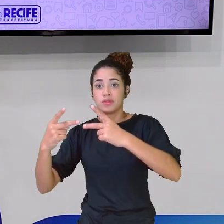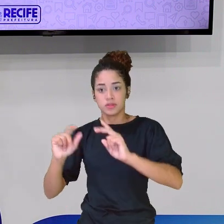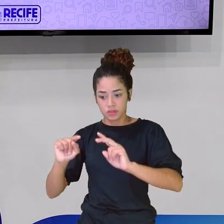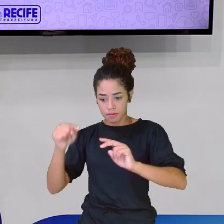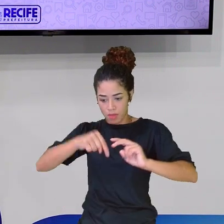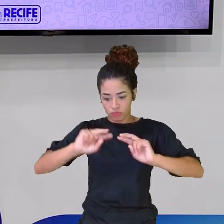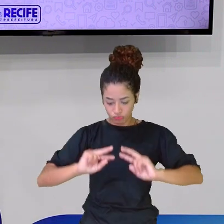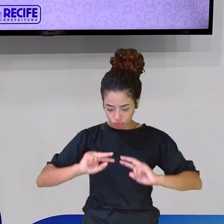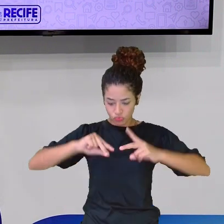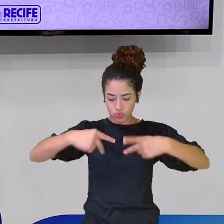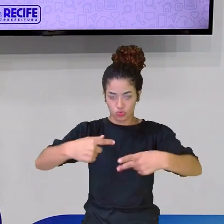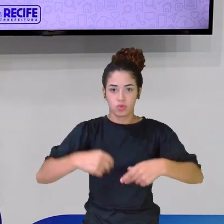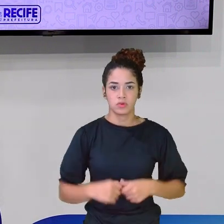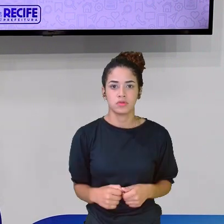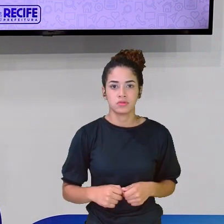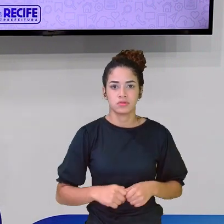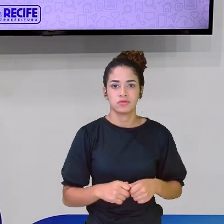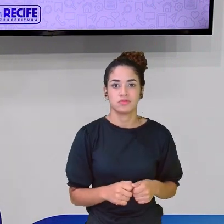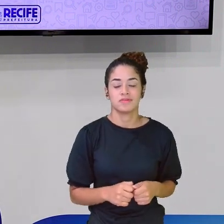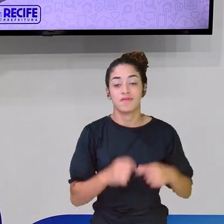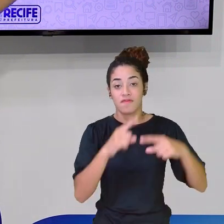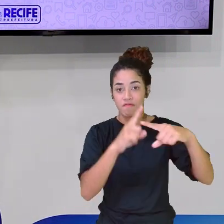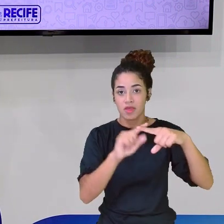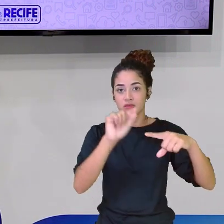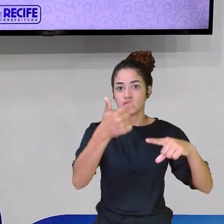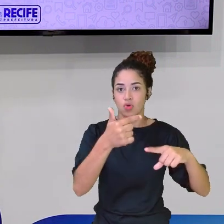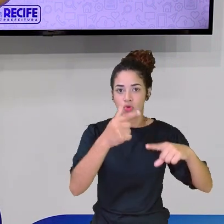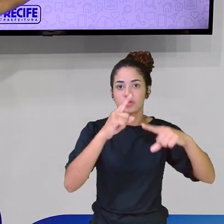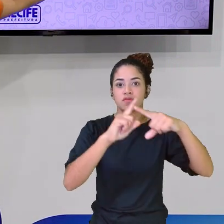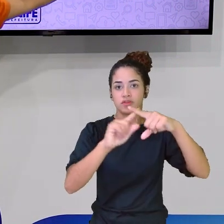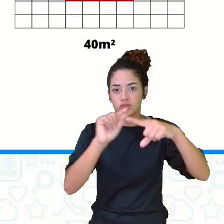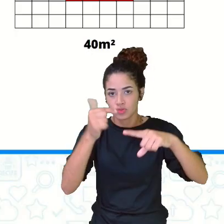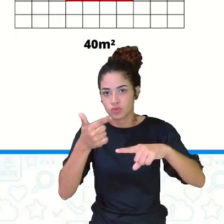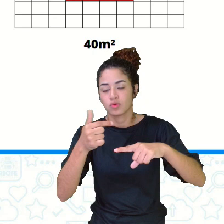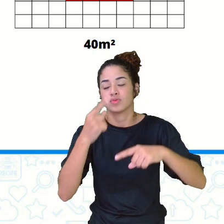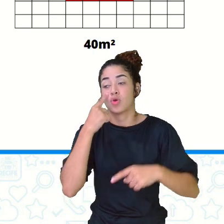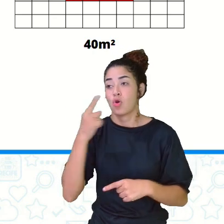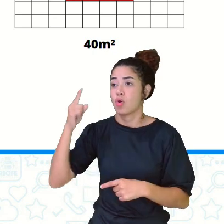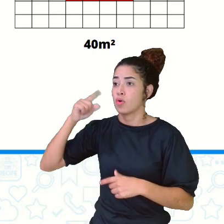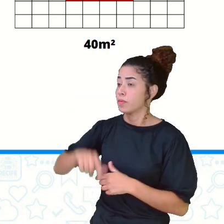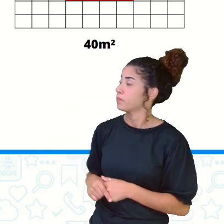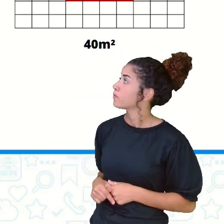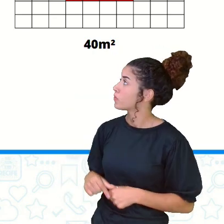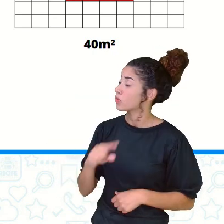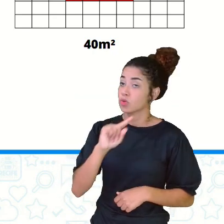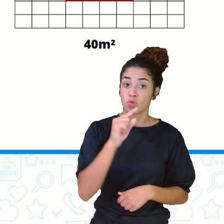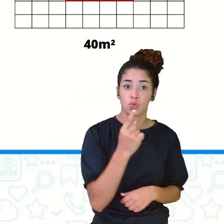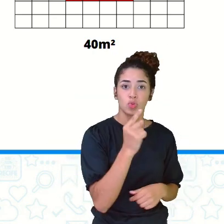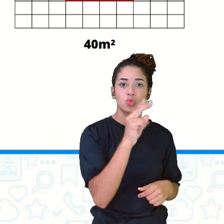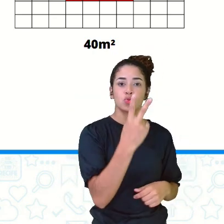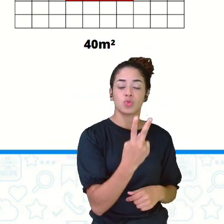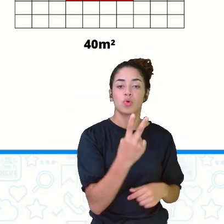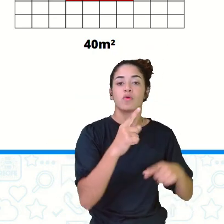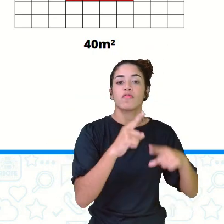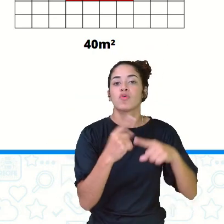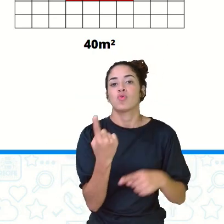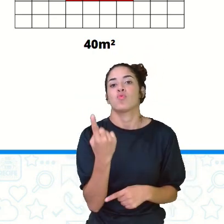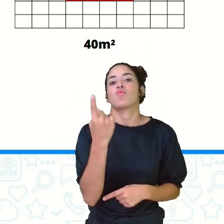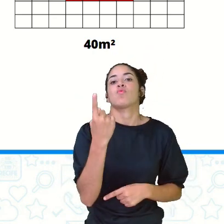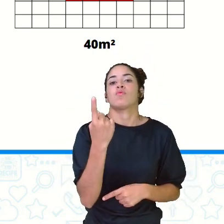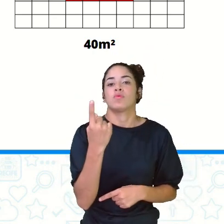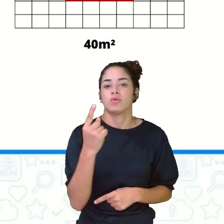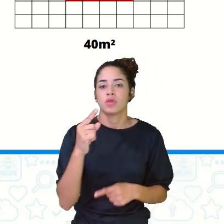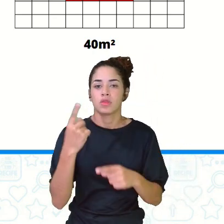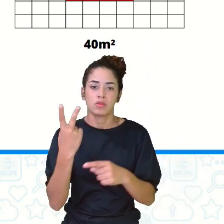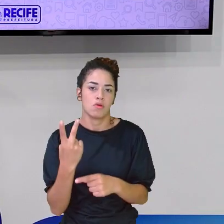Lados iguais, ó, por 2. 2 vezes 2, 4. 2 vezes 1, 2. 20 por 40.